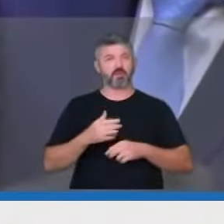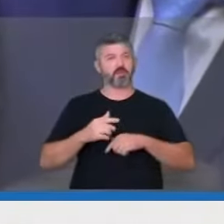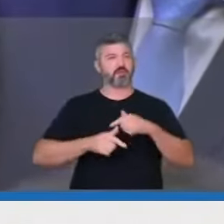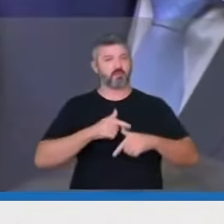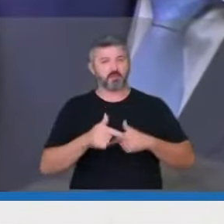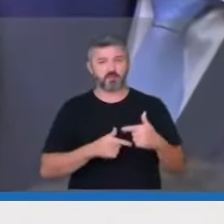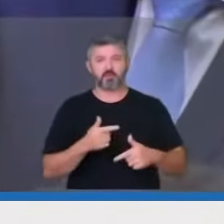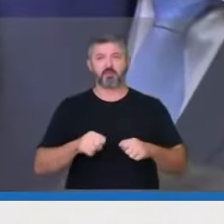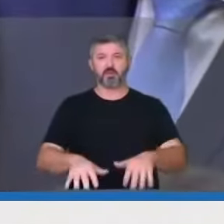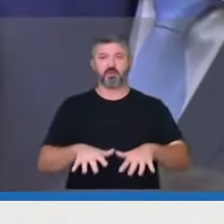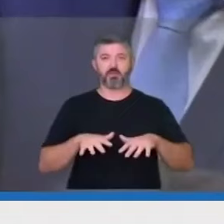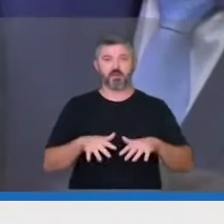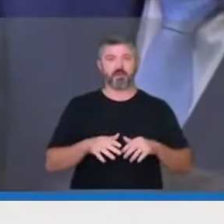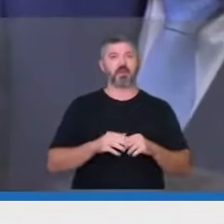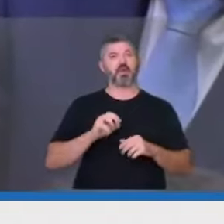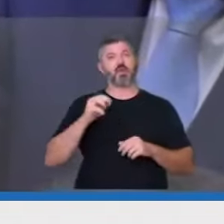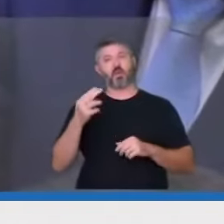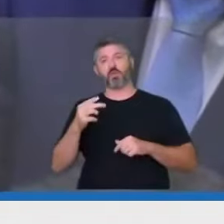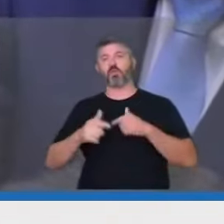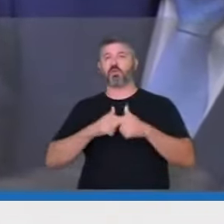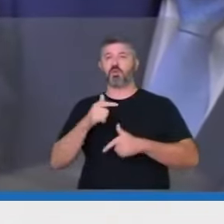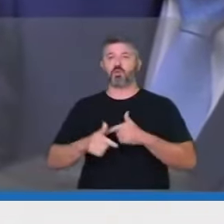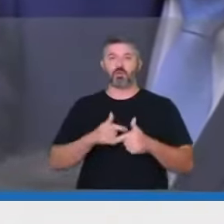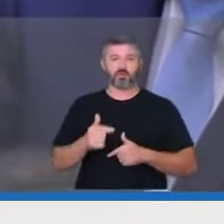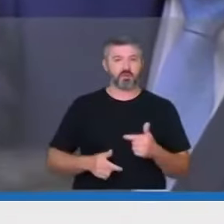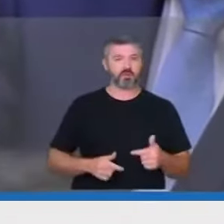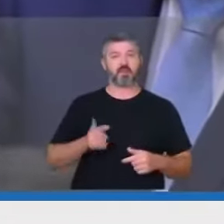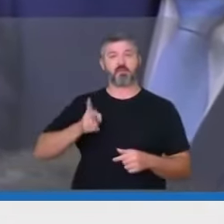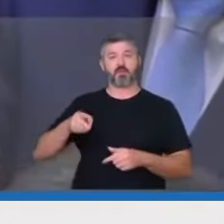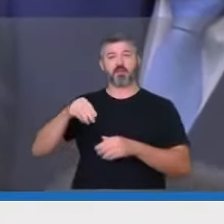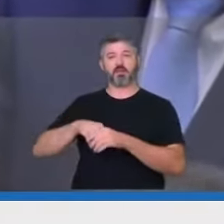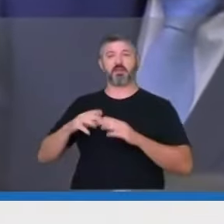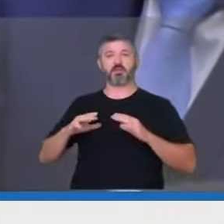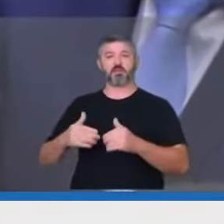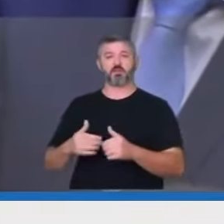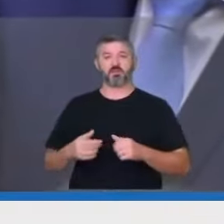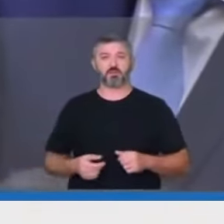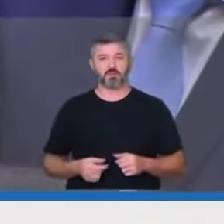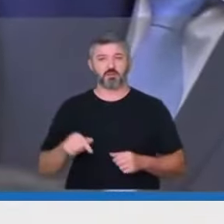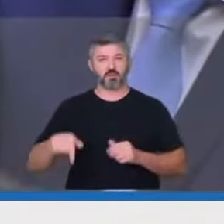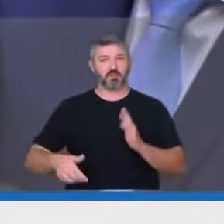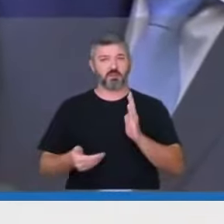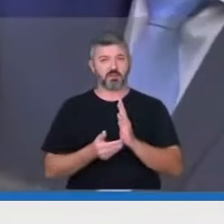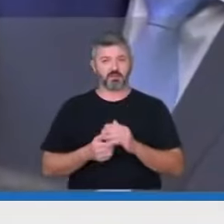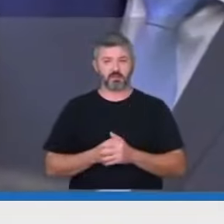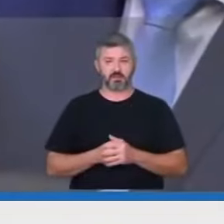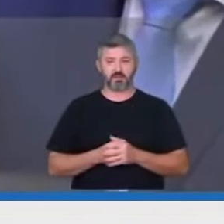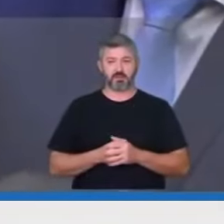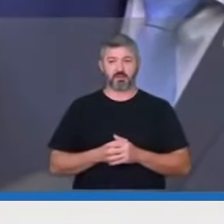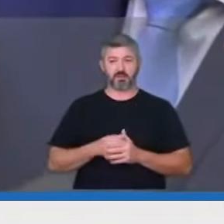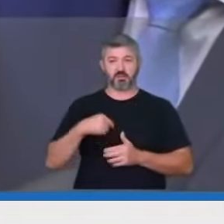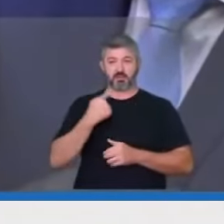do plenário, seja nos trabalhos das comissões permanentes aqui da Casa. Nós do